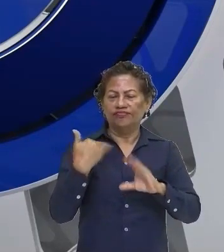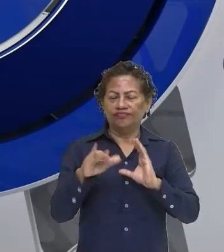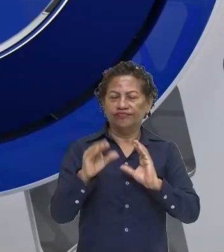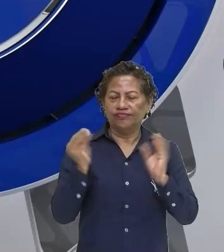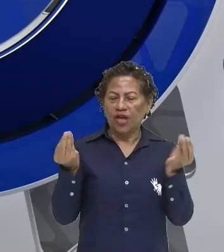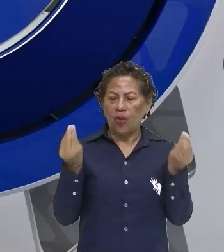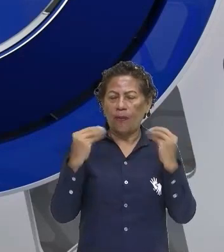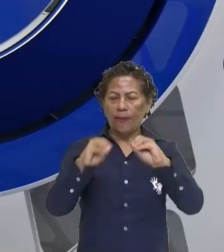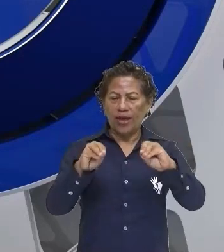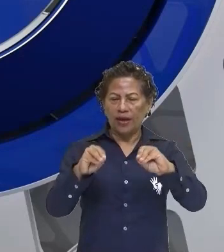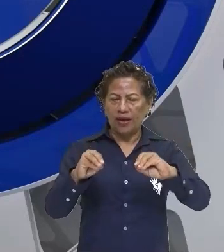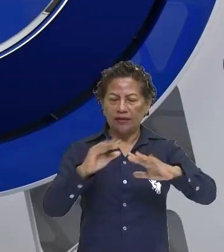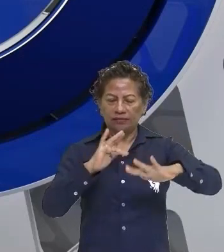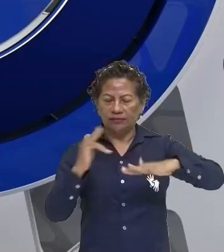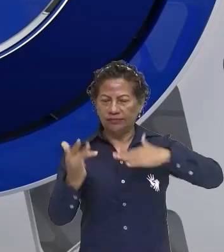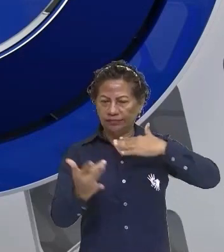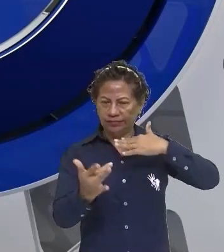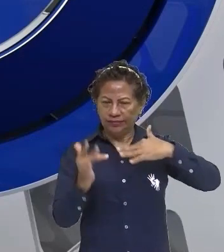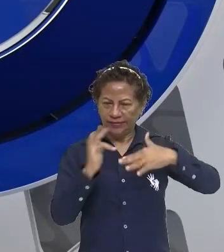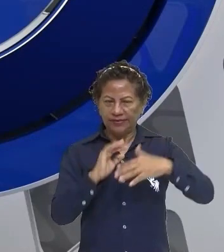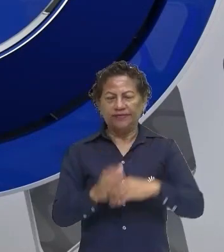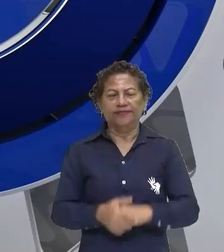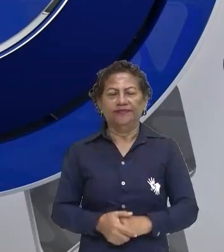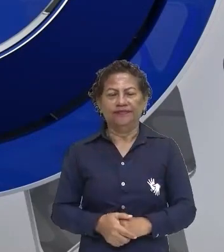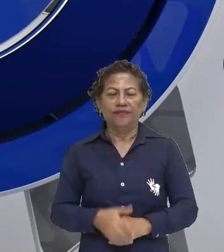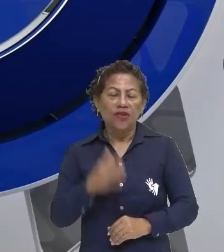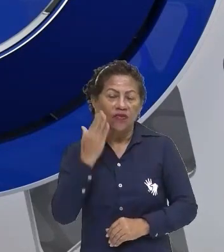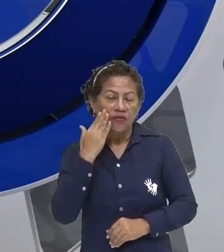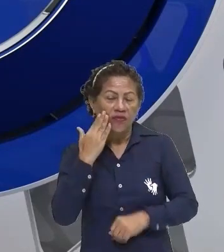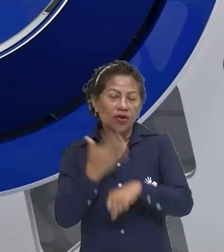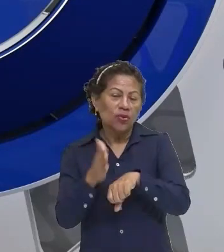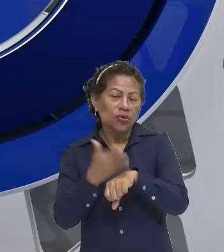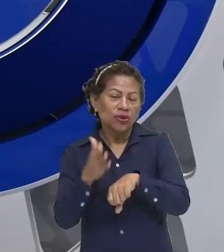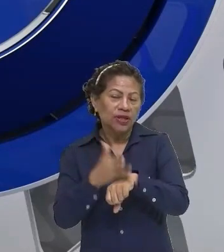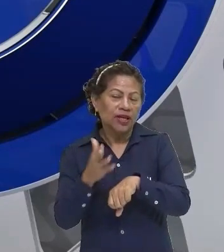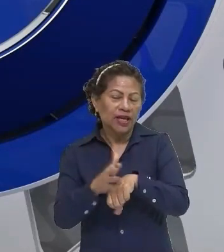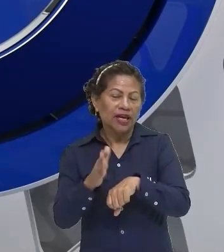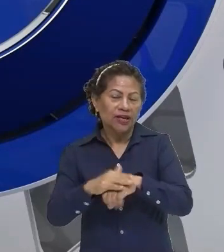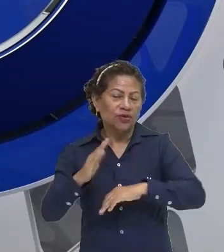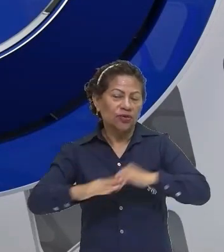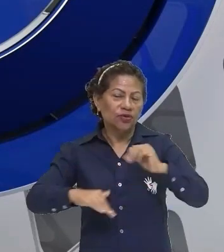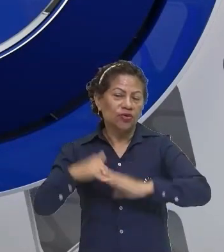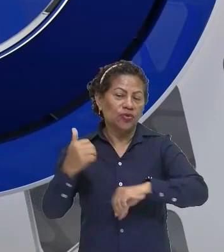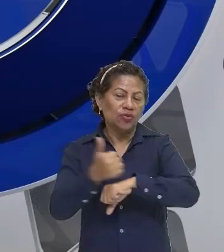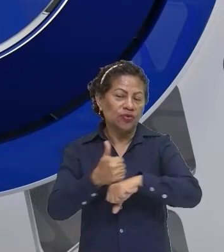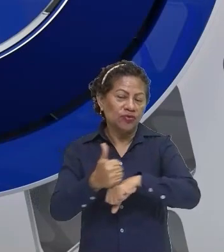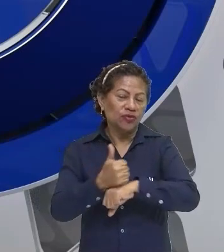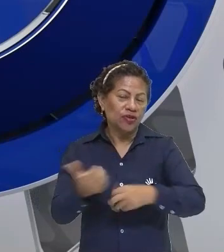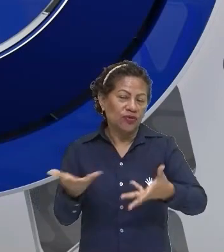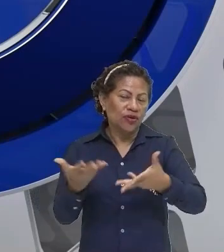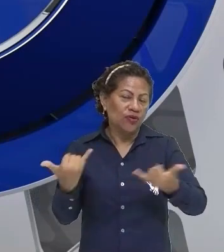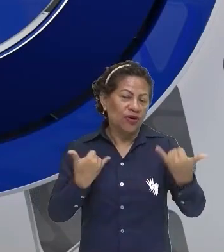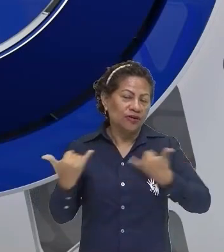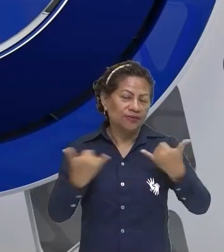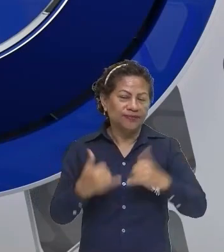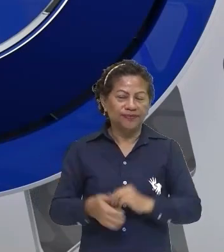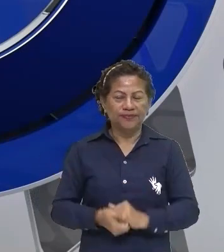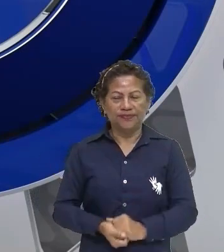ver novamente um vídeo do fotógrafo dando mais dicas para a gente melhorar as nossas fotografias.